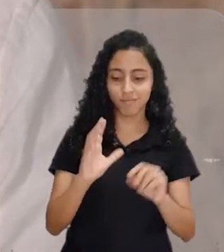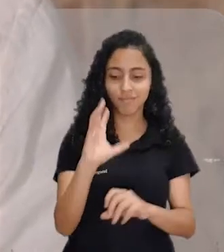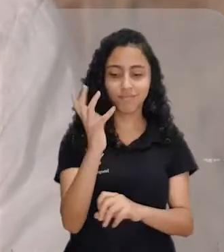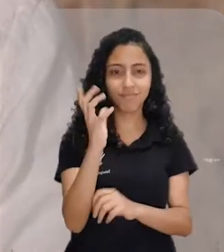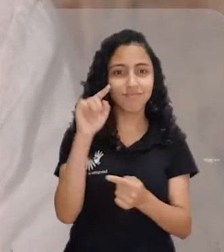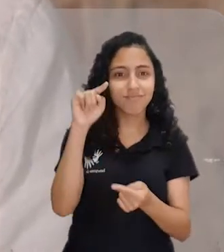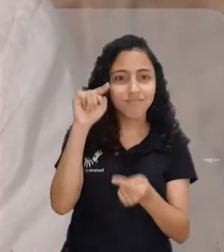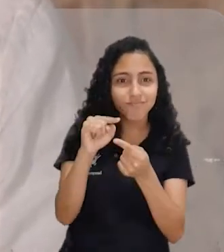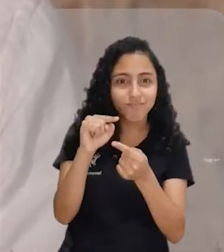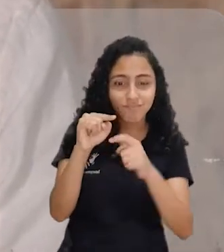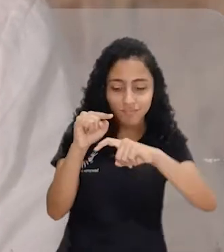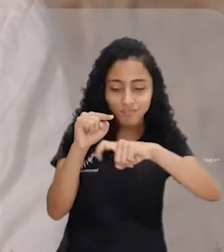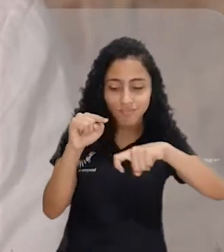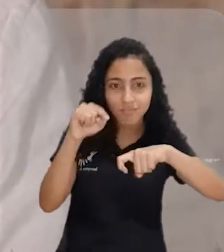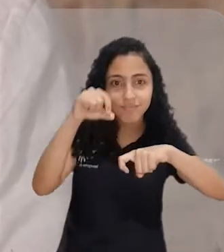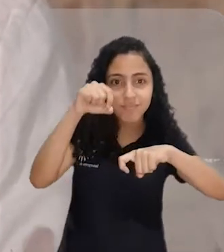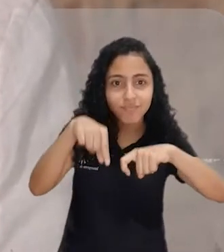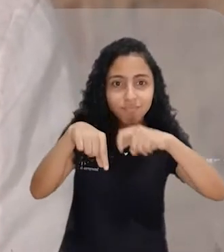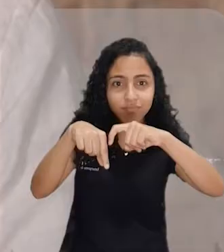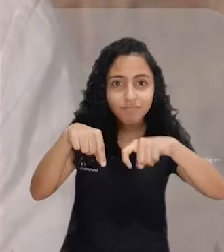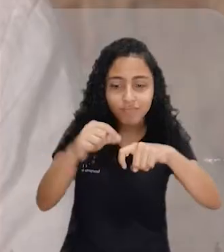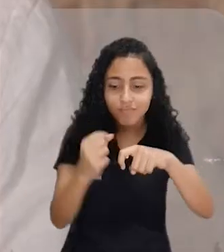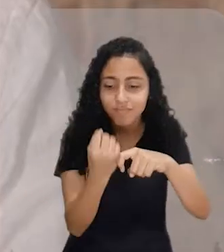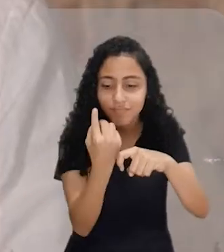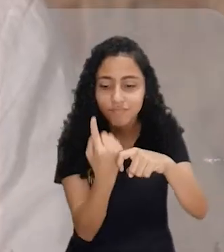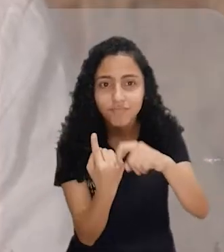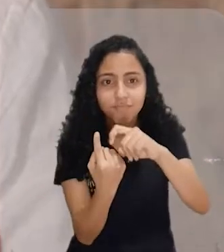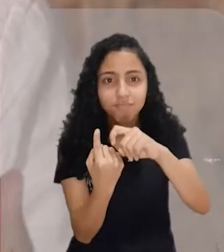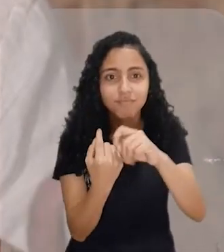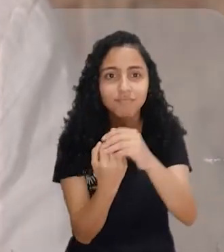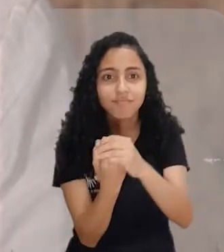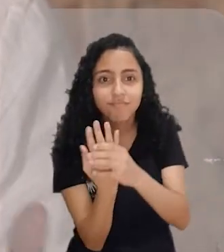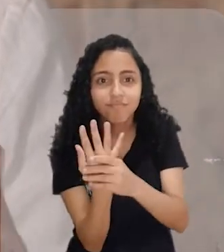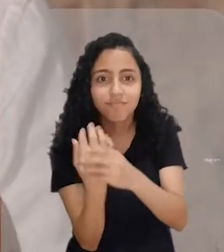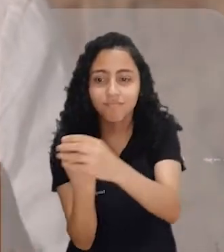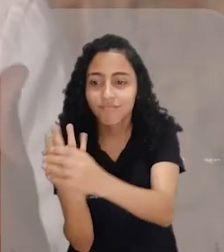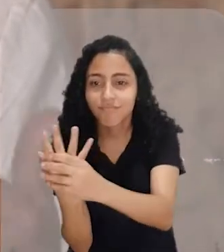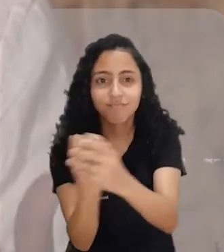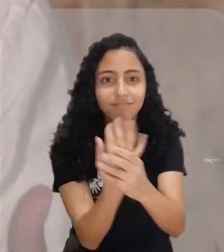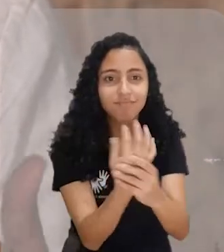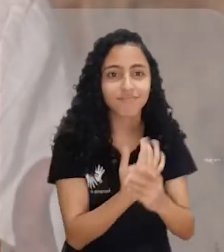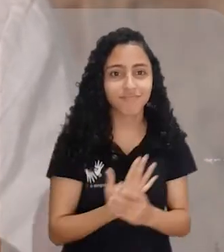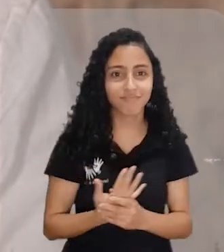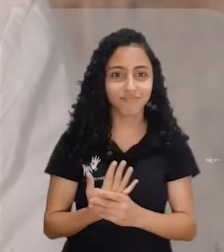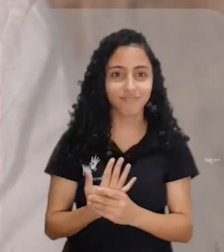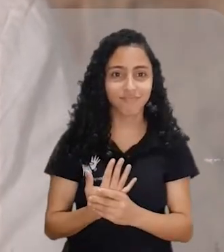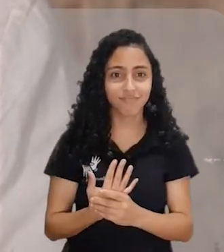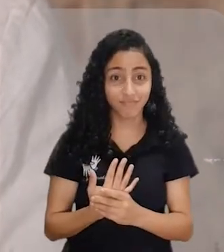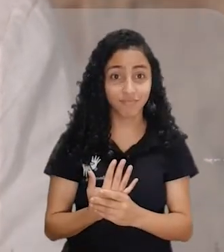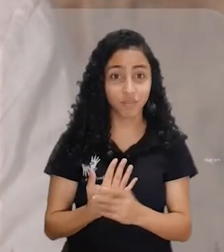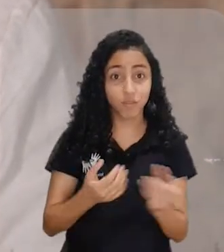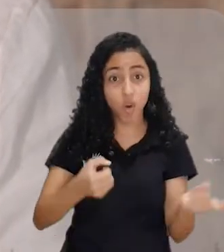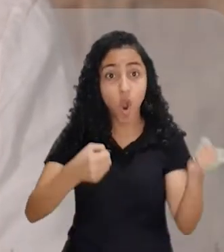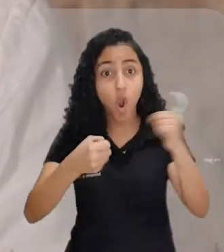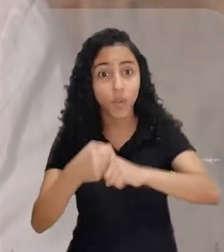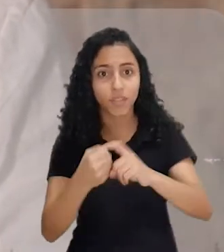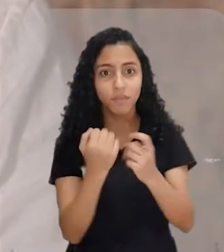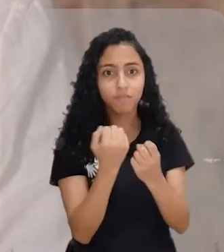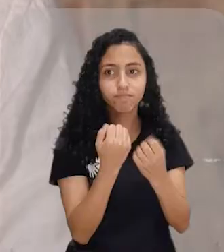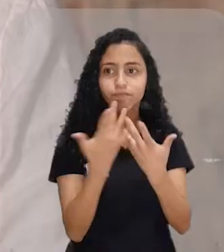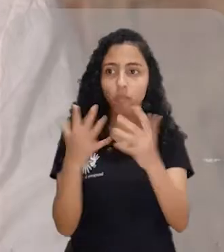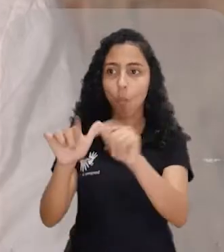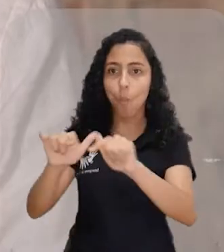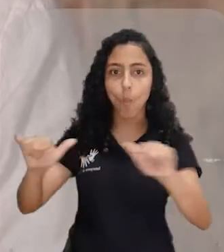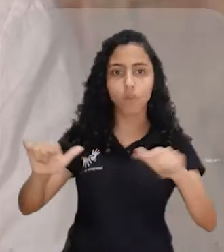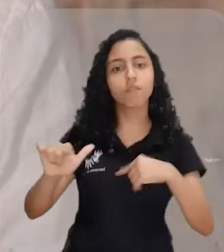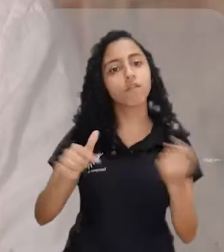usadas é o plantio de mudas. Então, projetos que iniciam o processo de restauração através do plantio de mudas,